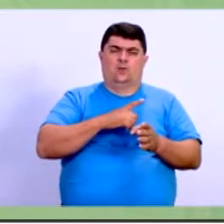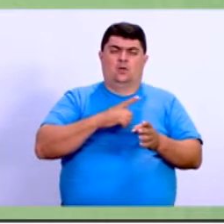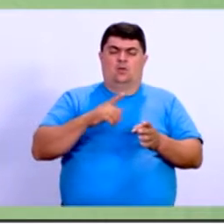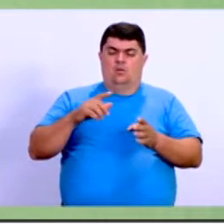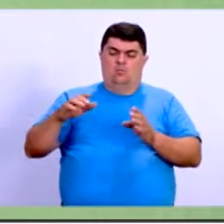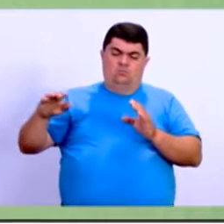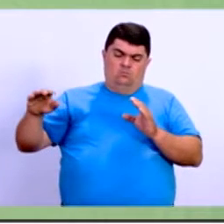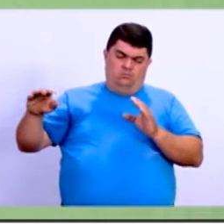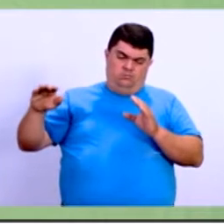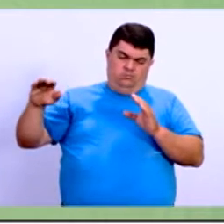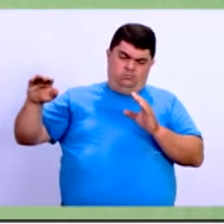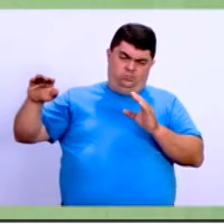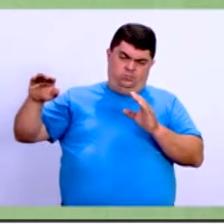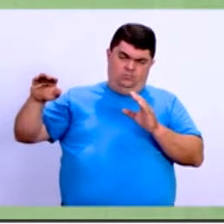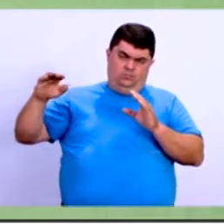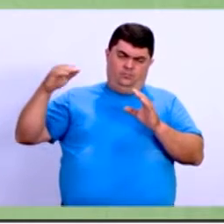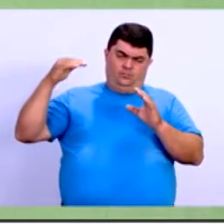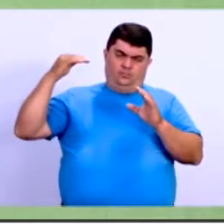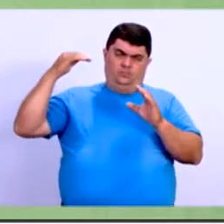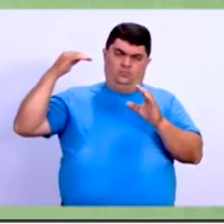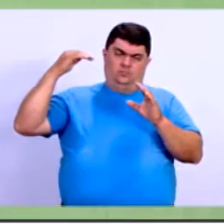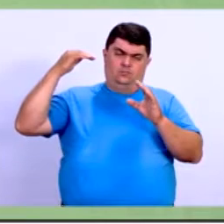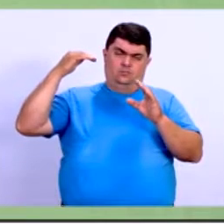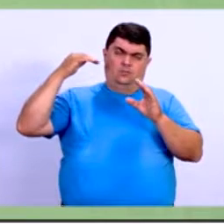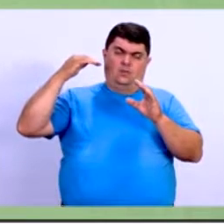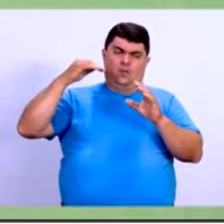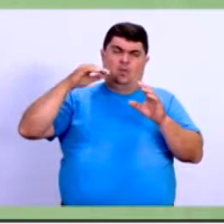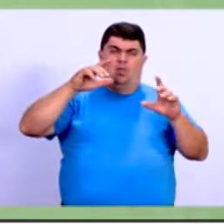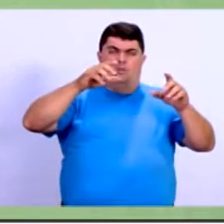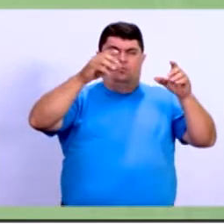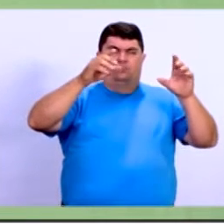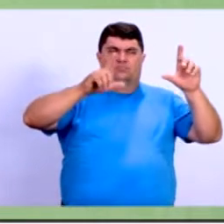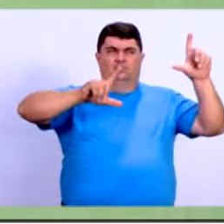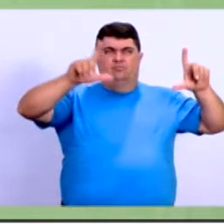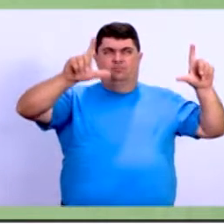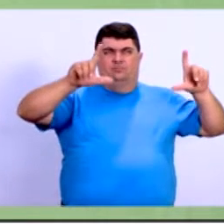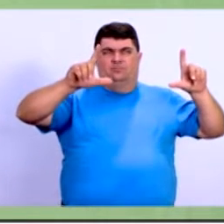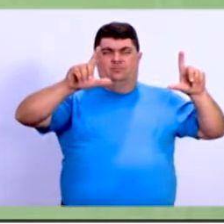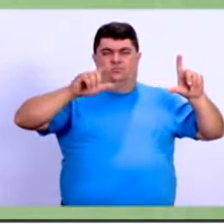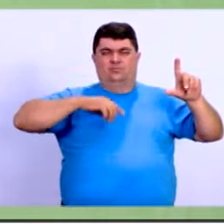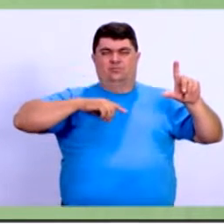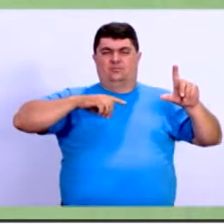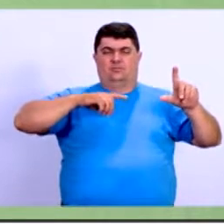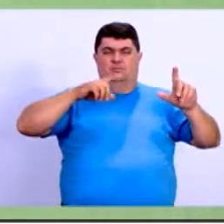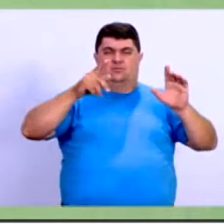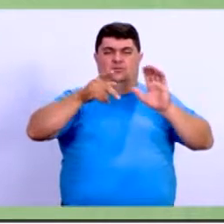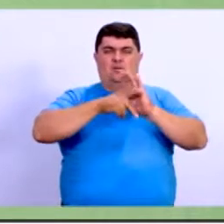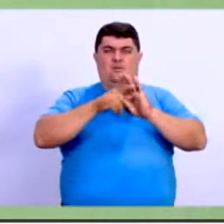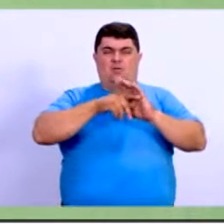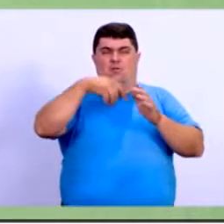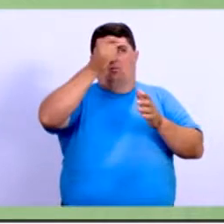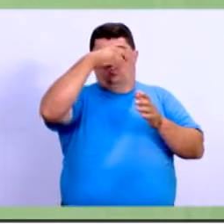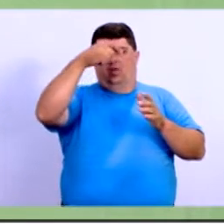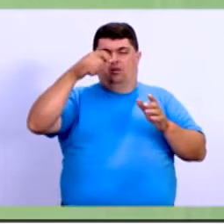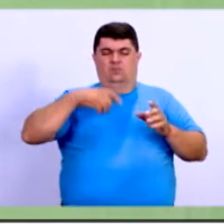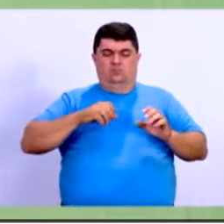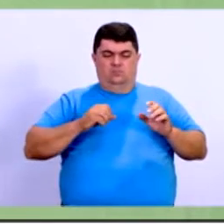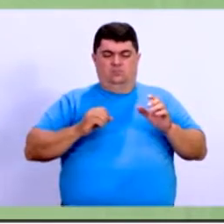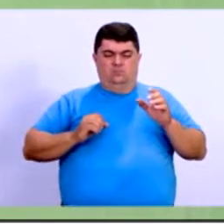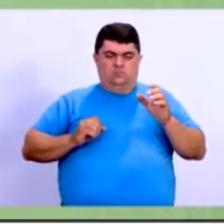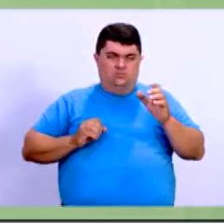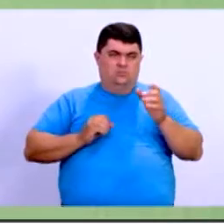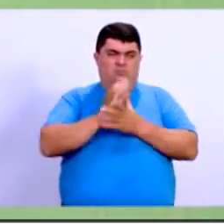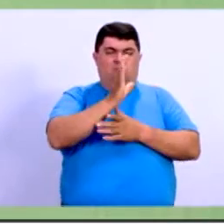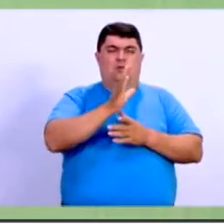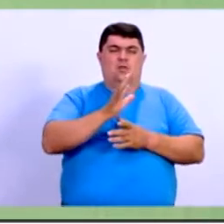dados para a lousa digital, mas ele não se importa, quando ele envia essas informações, de